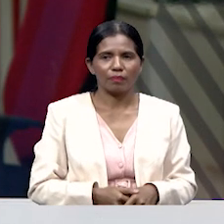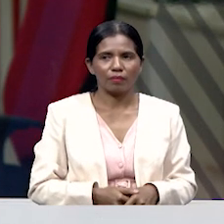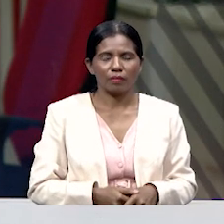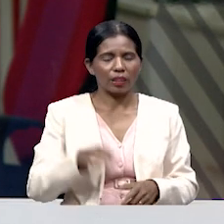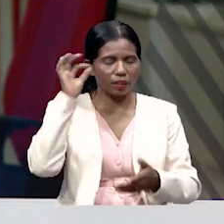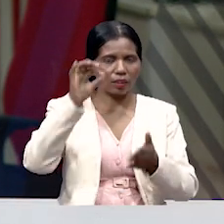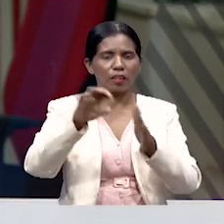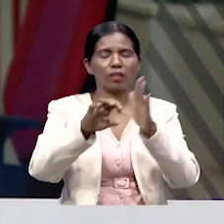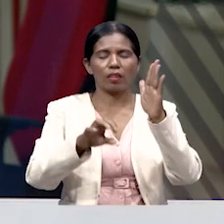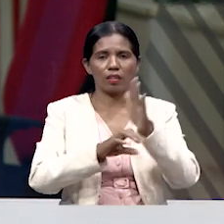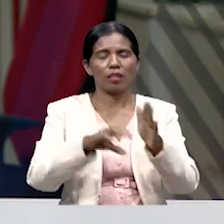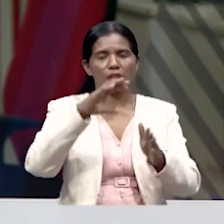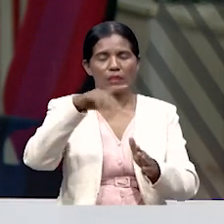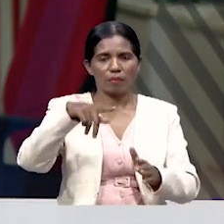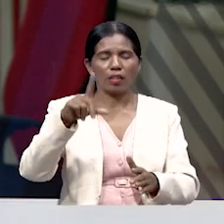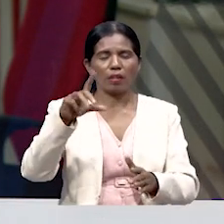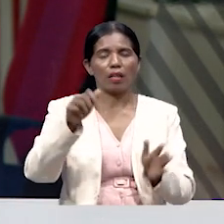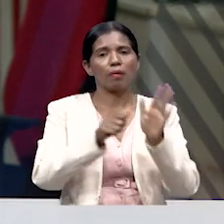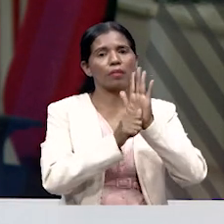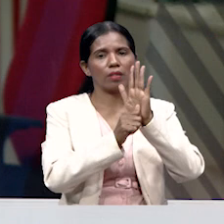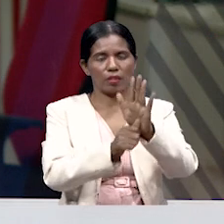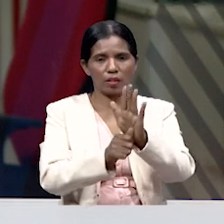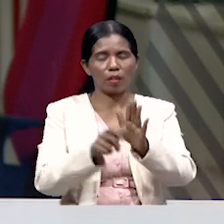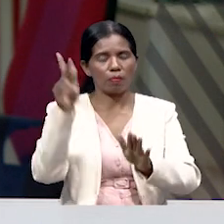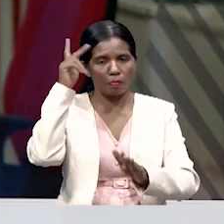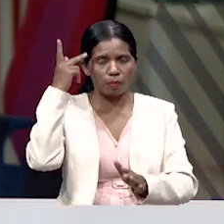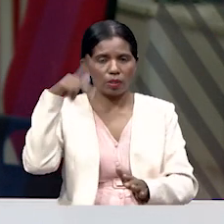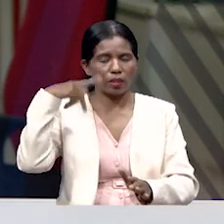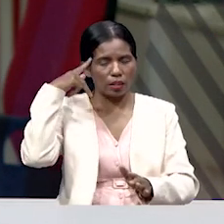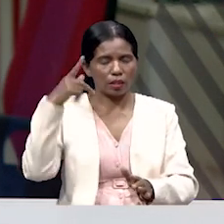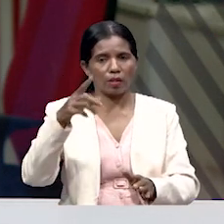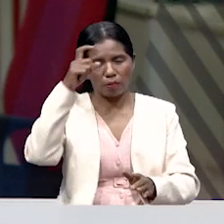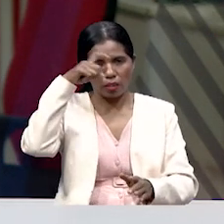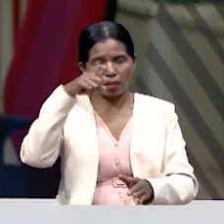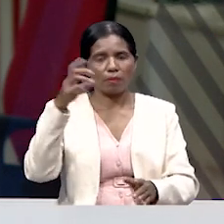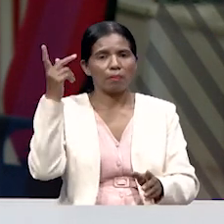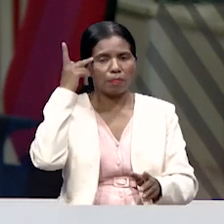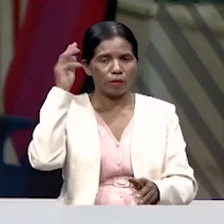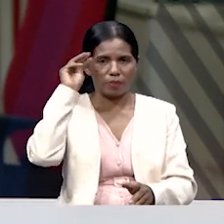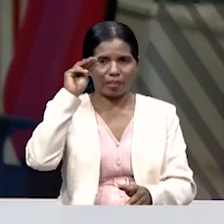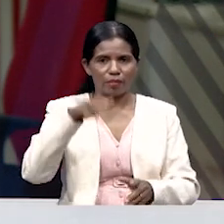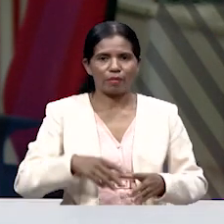Secretário Executivo CPLP apresenta concentração política diplomata para primeiro-ministro.